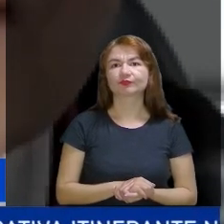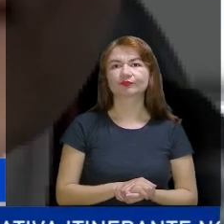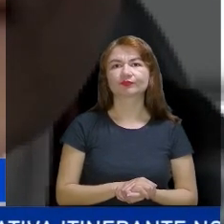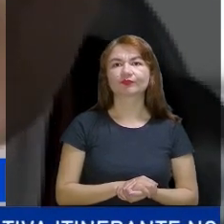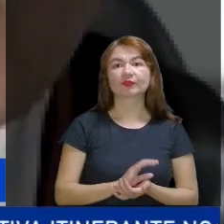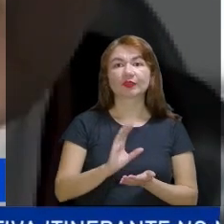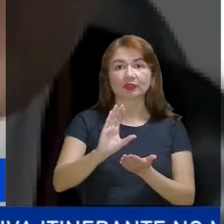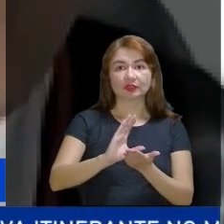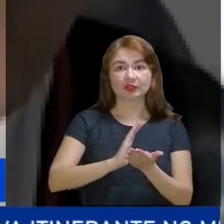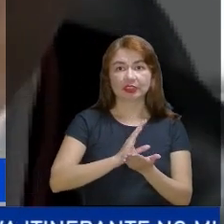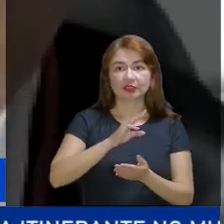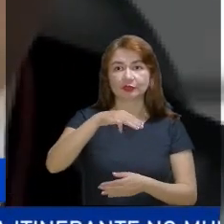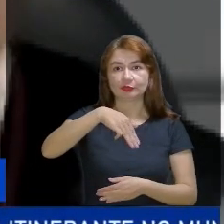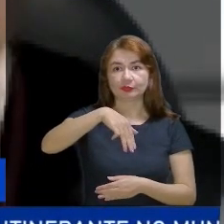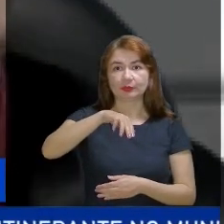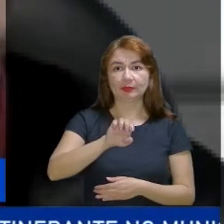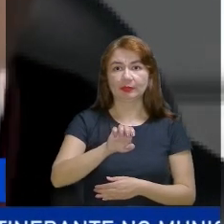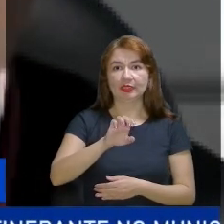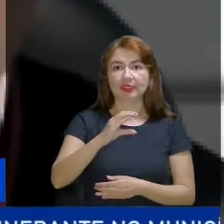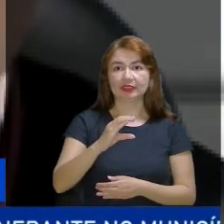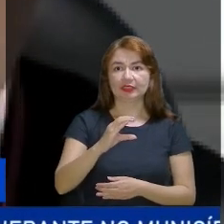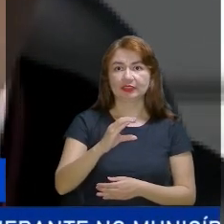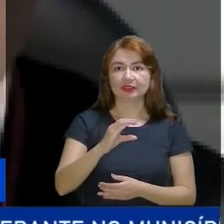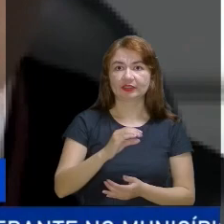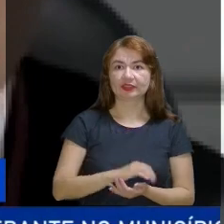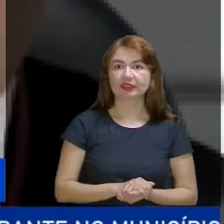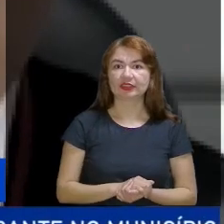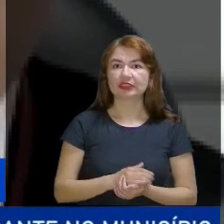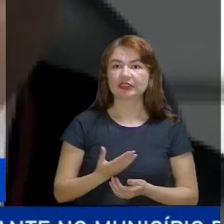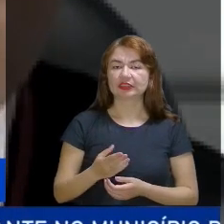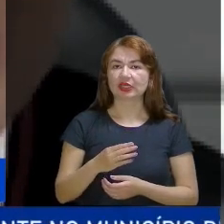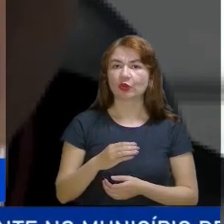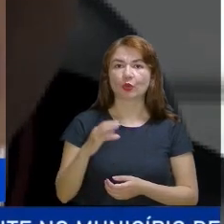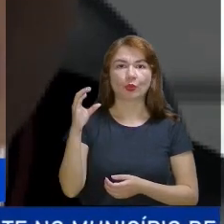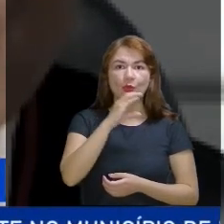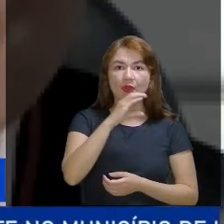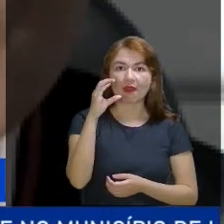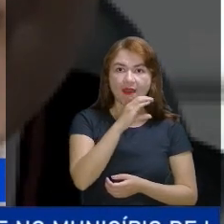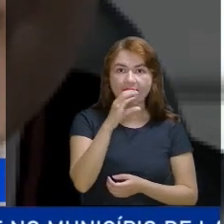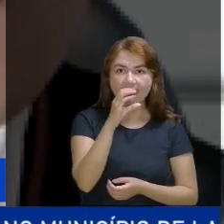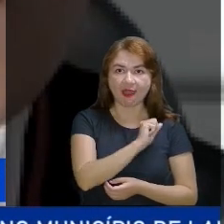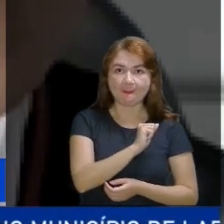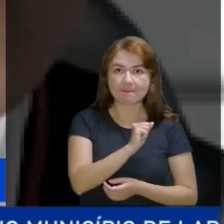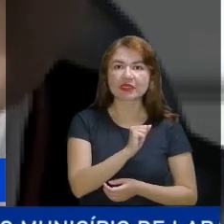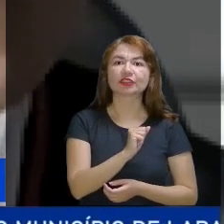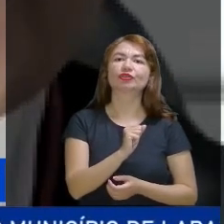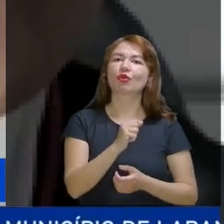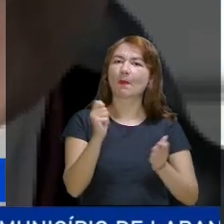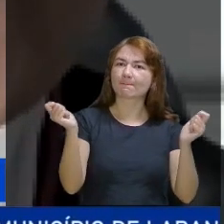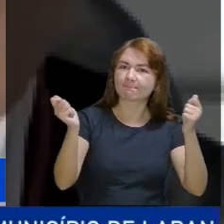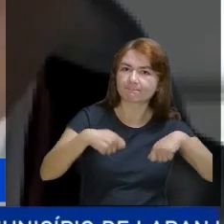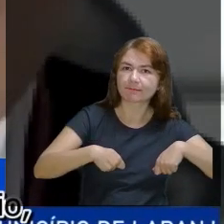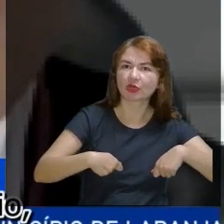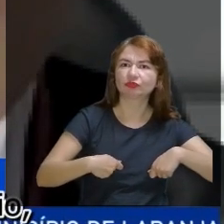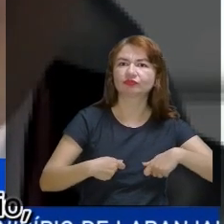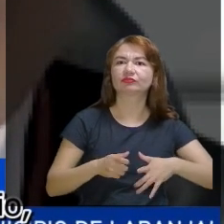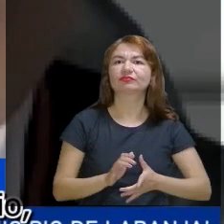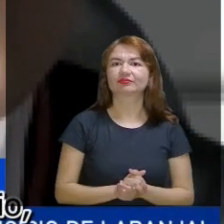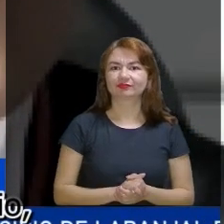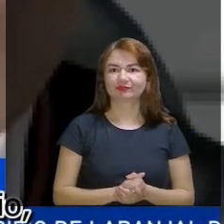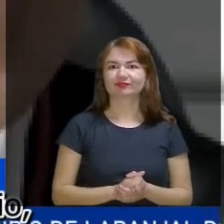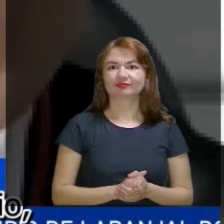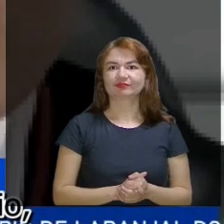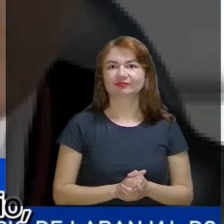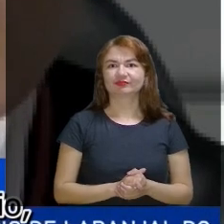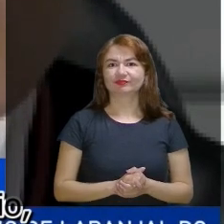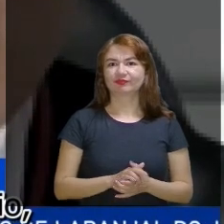do Ministério da Educação. Então, precisava de celeridade, o IFAP foi célere, eficiente e competente. Eu